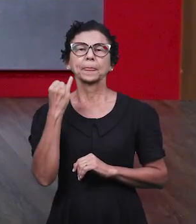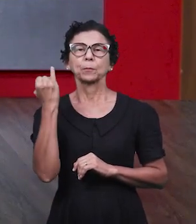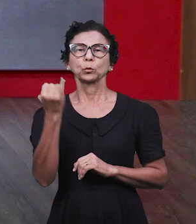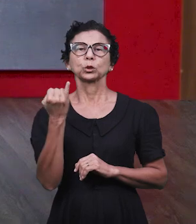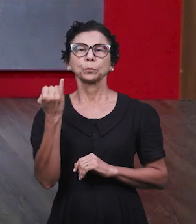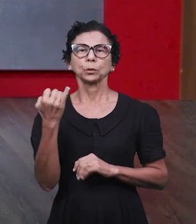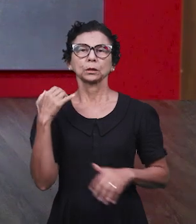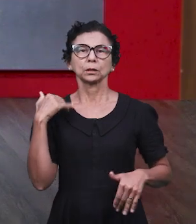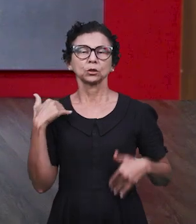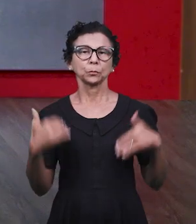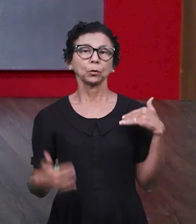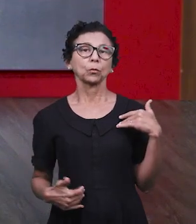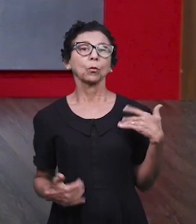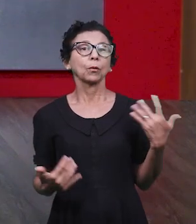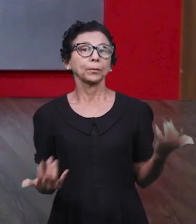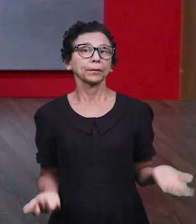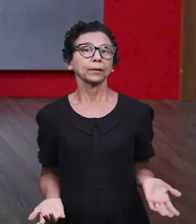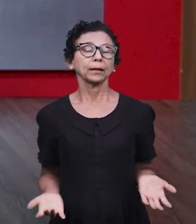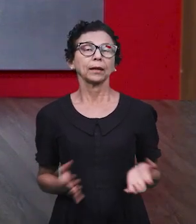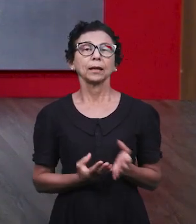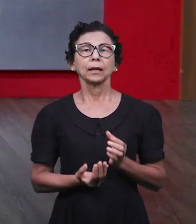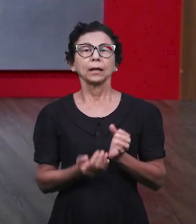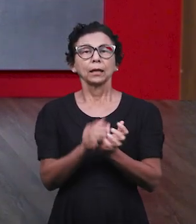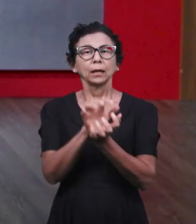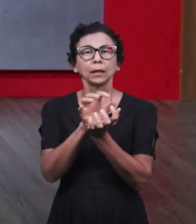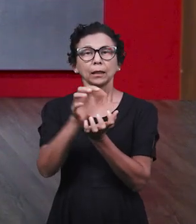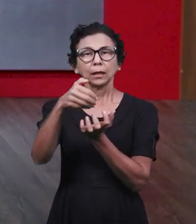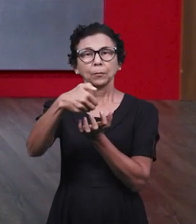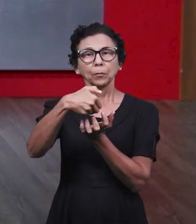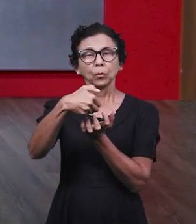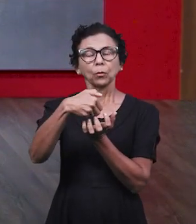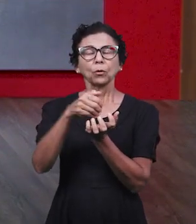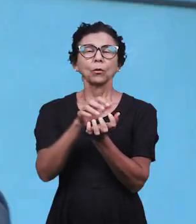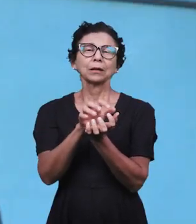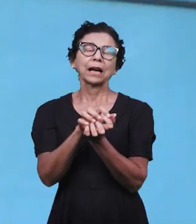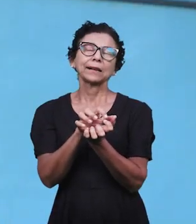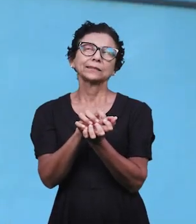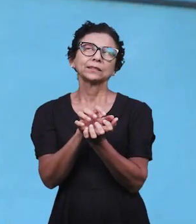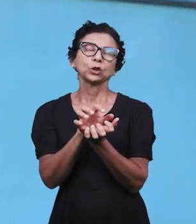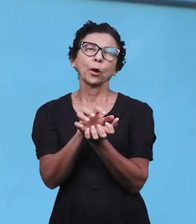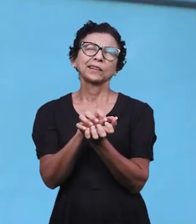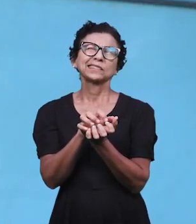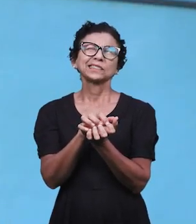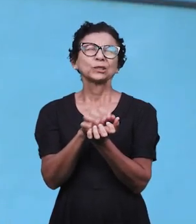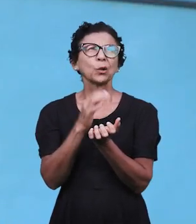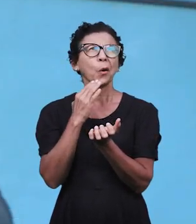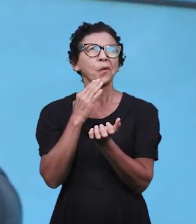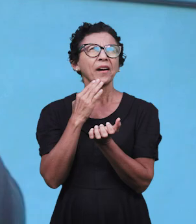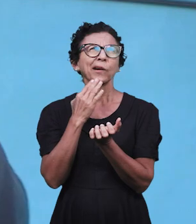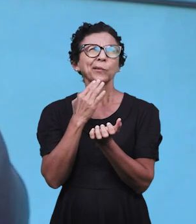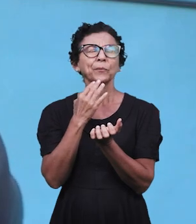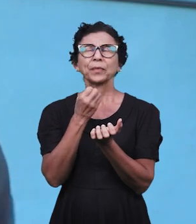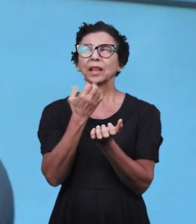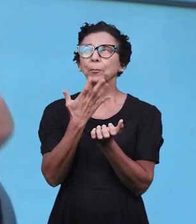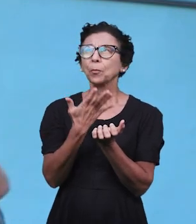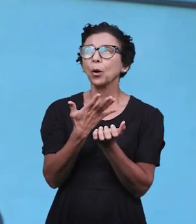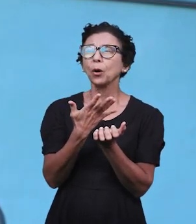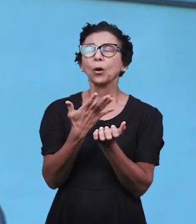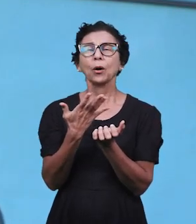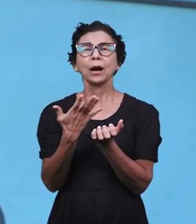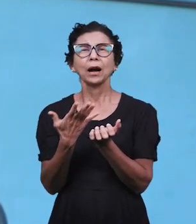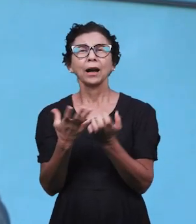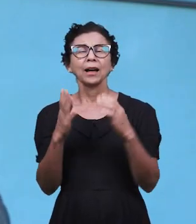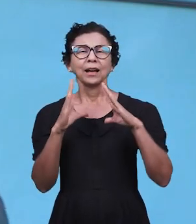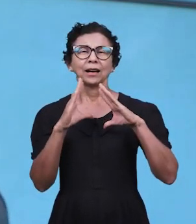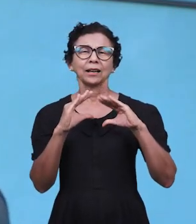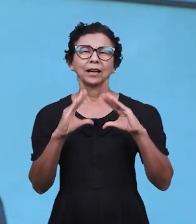importante para o nosso corpo, né? Eu digo até mais de estar ali na boca só por uma questão de eu tô com uma salivação em